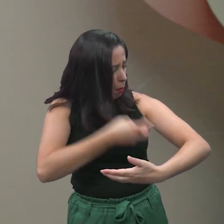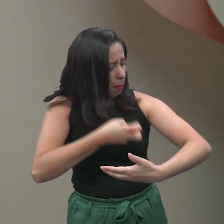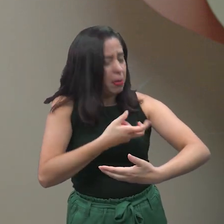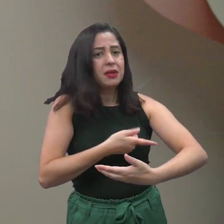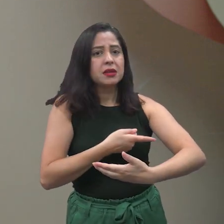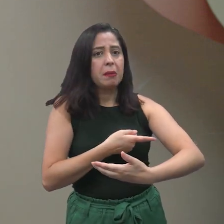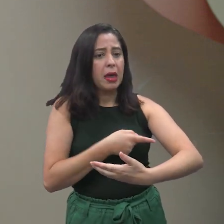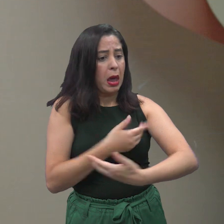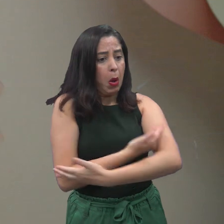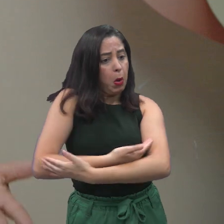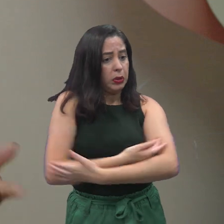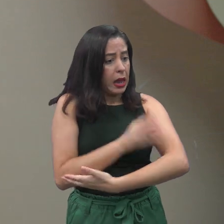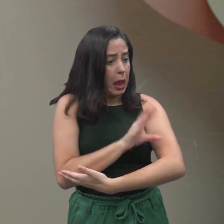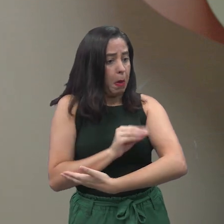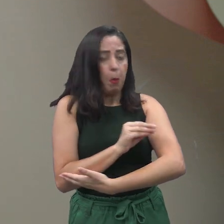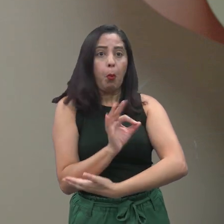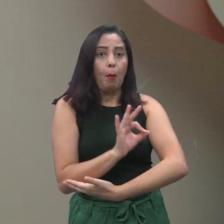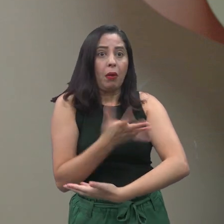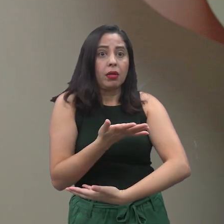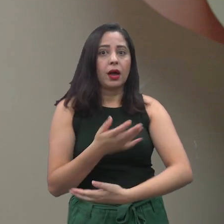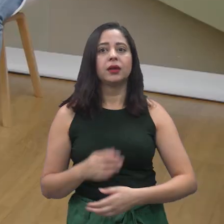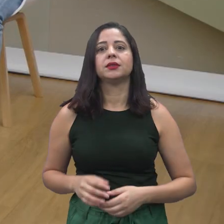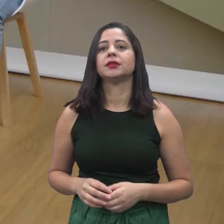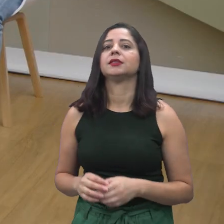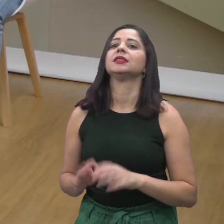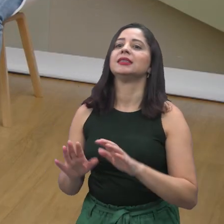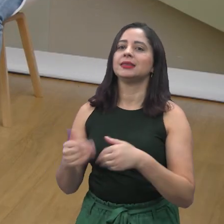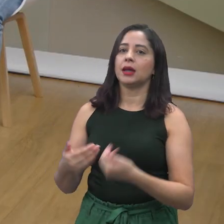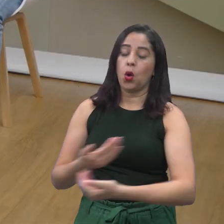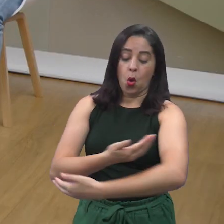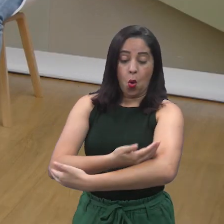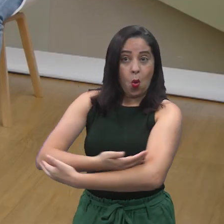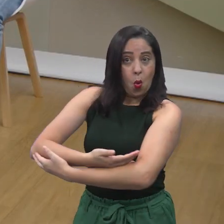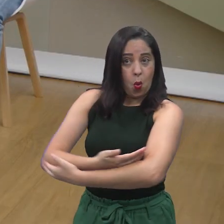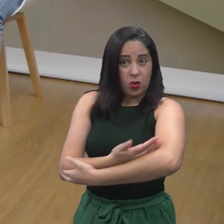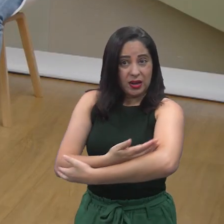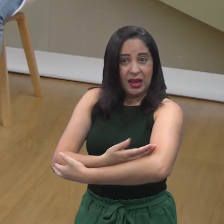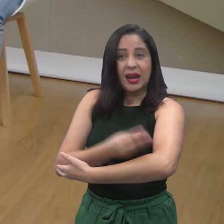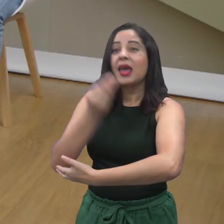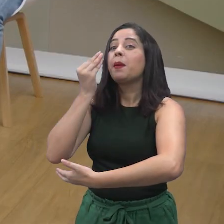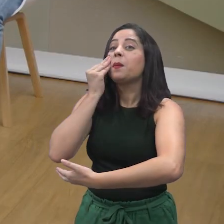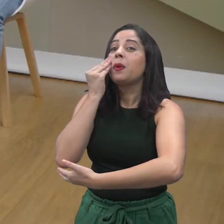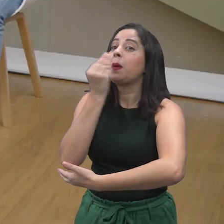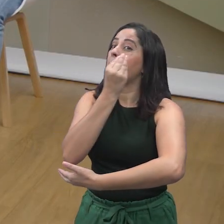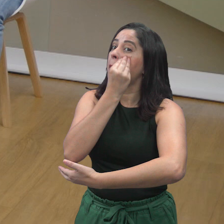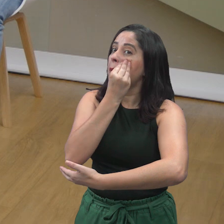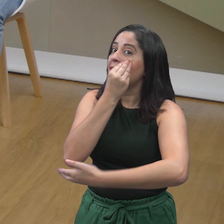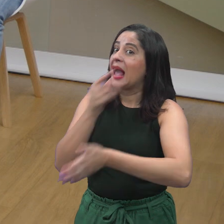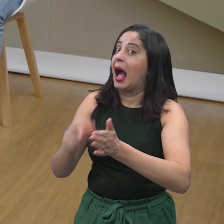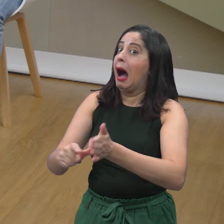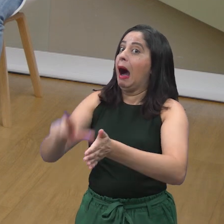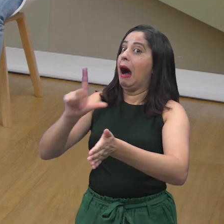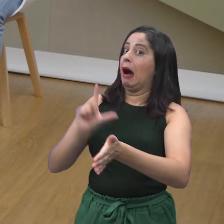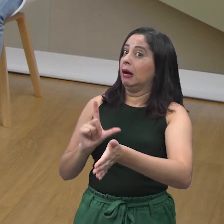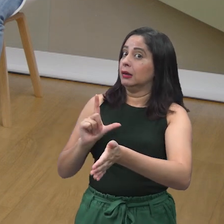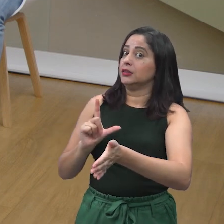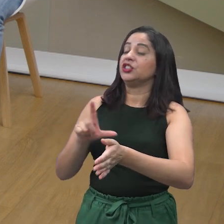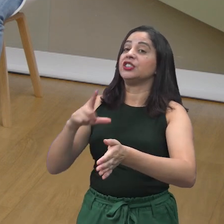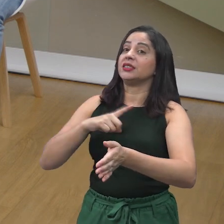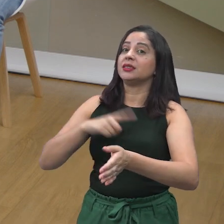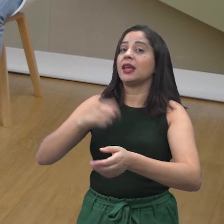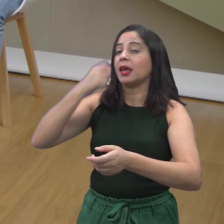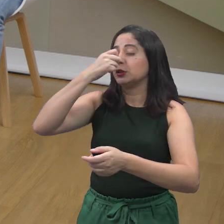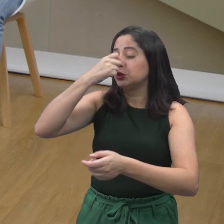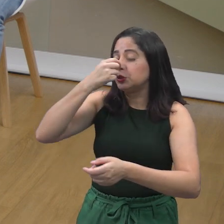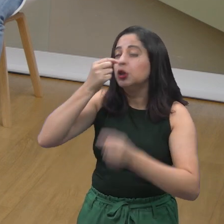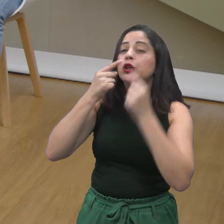bebê pode estar, de repente, com uma sinusite? Para chegar no nível de sinusite, já começa com um quadro já alérgico já arrastado, tá? Então, secreções,